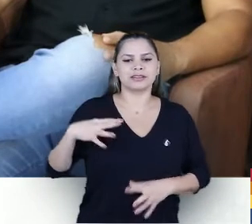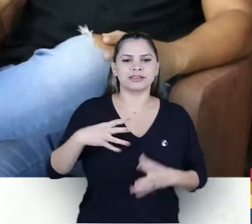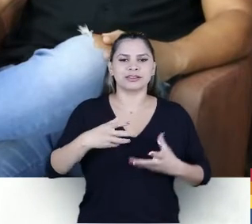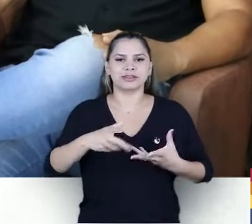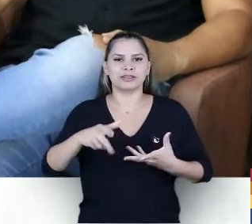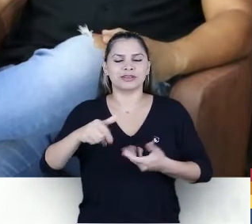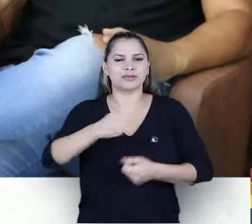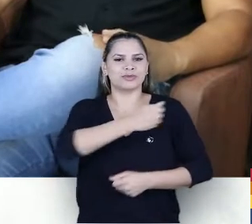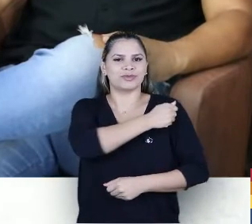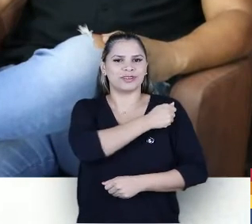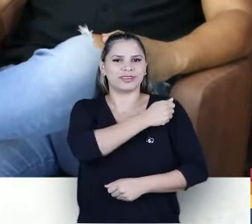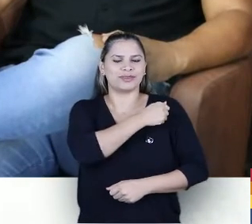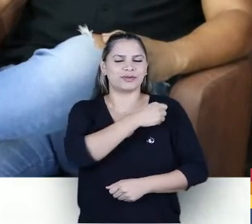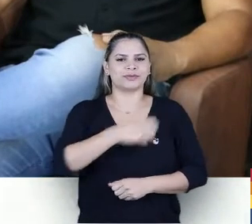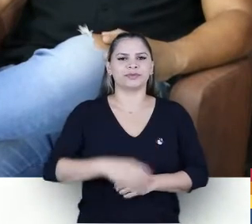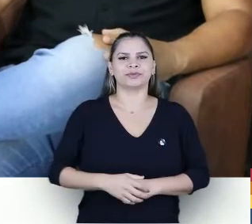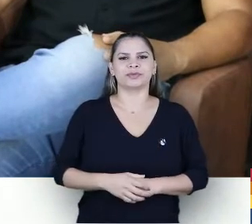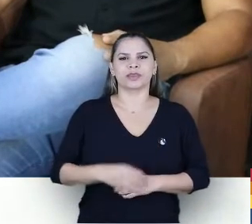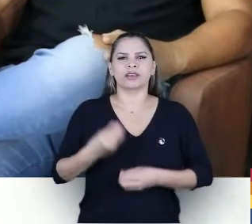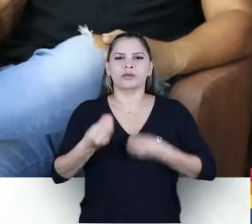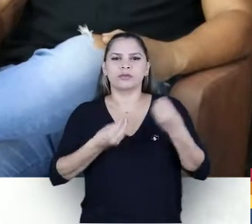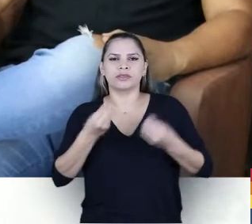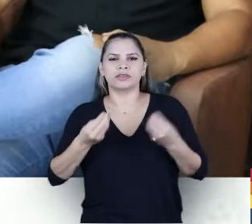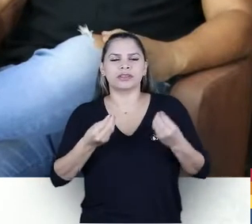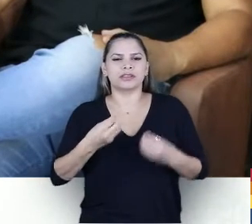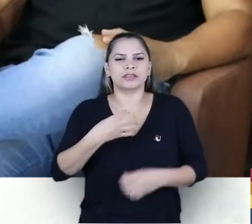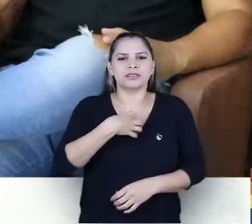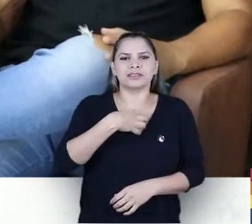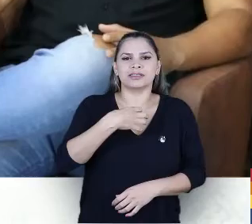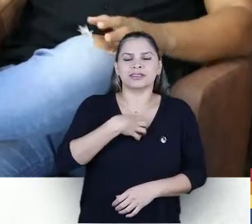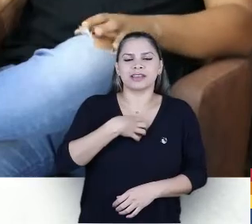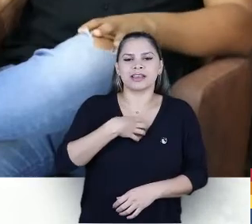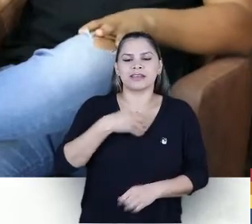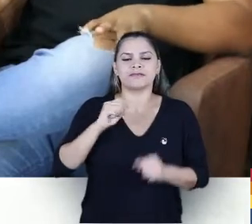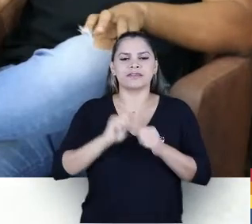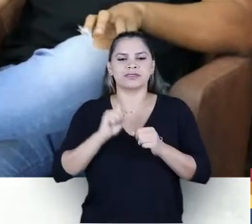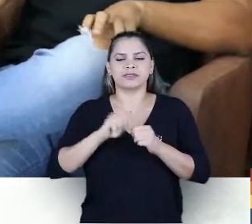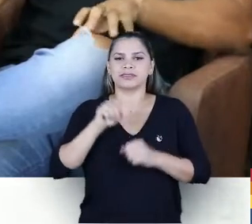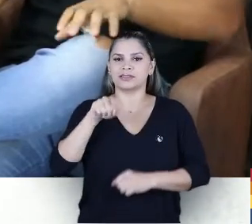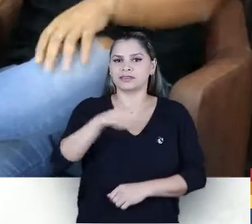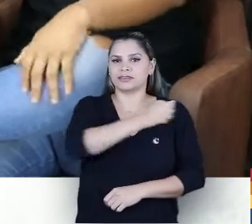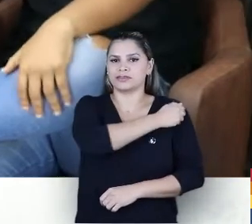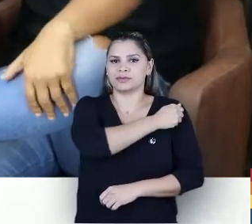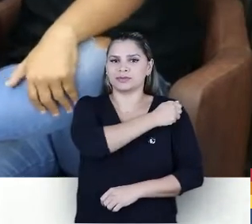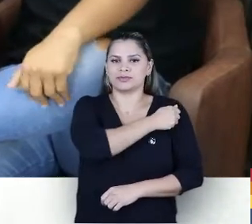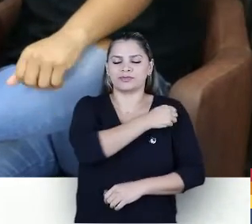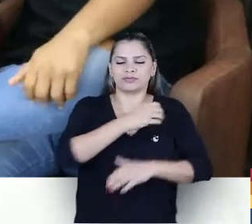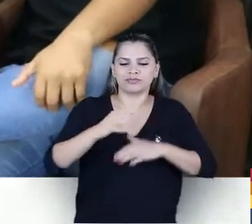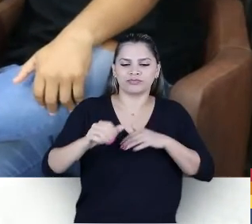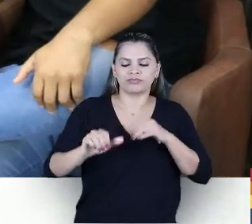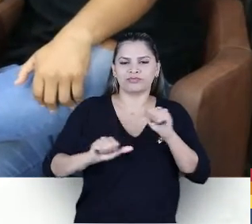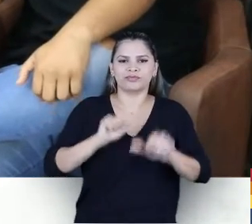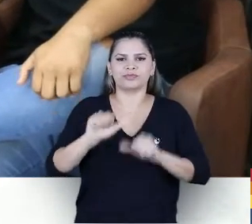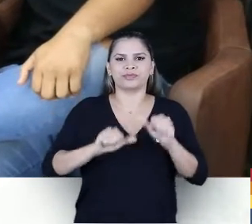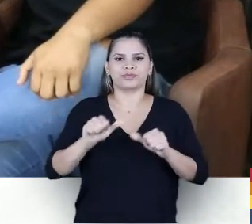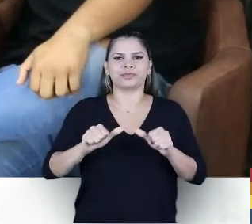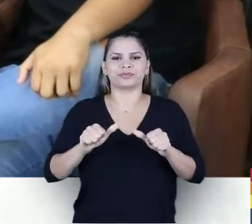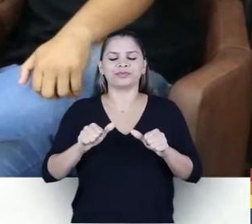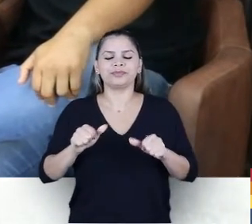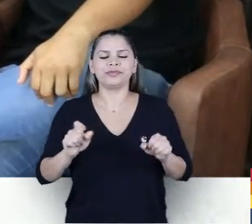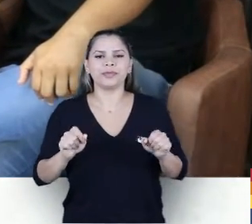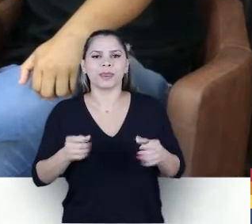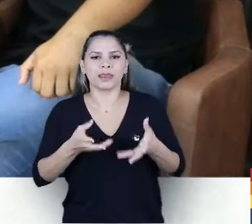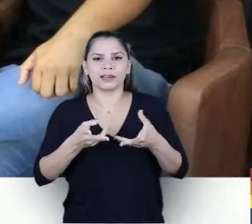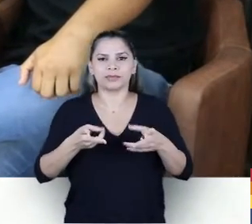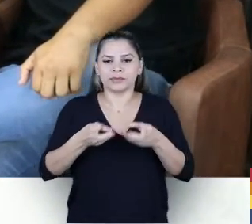muito. E nós temos que entender esse universo de leitura do aluno. E de que forma sensibilizar, fazer com que esse